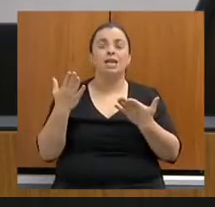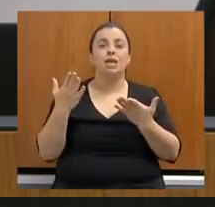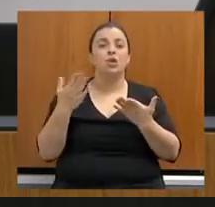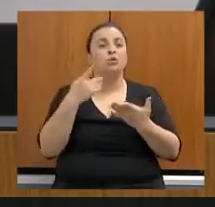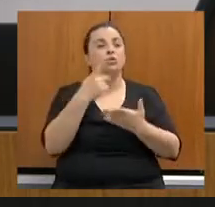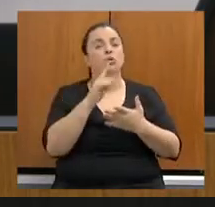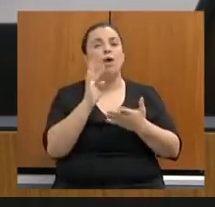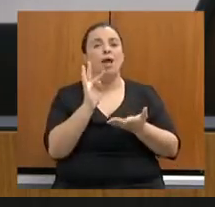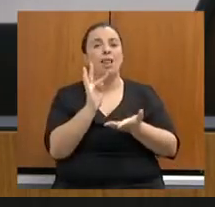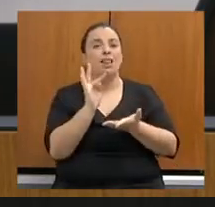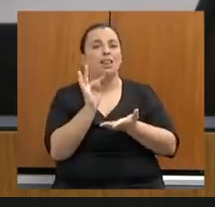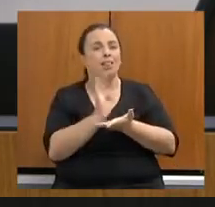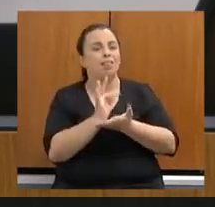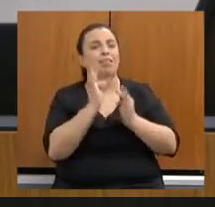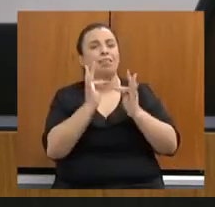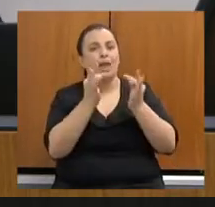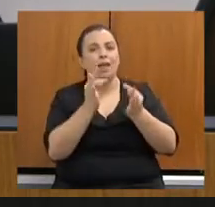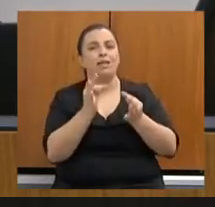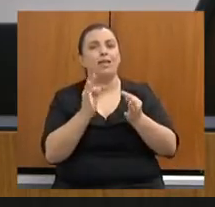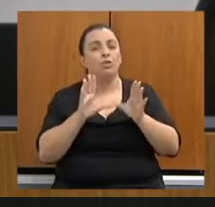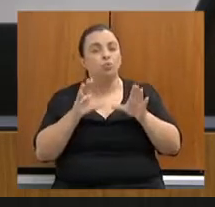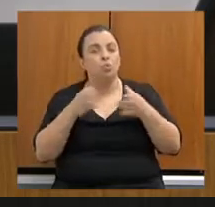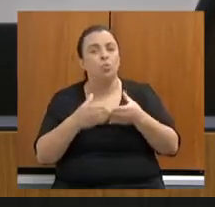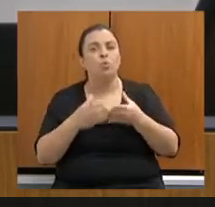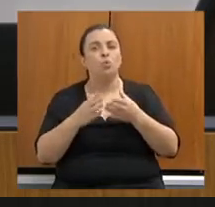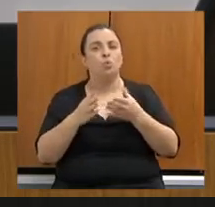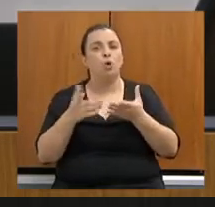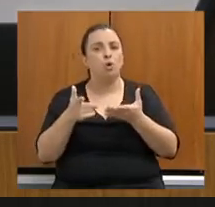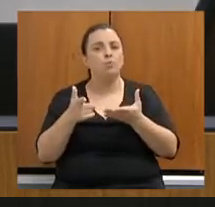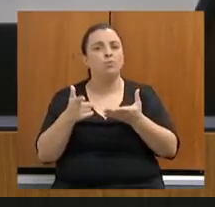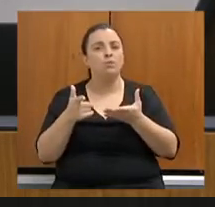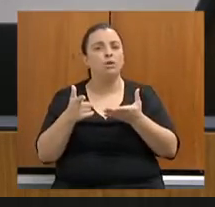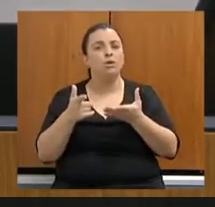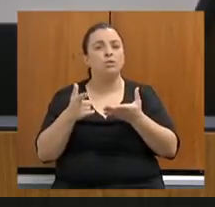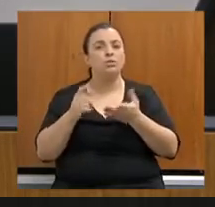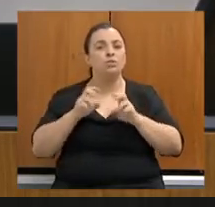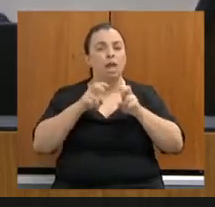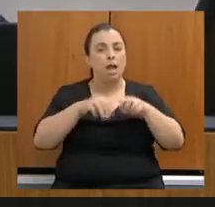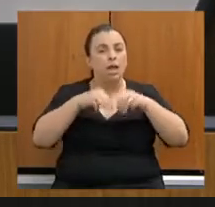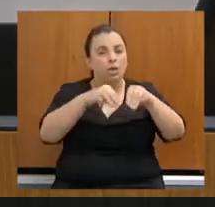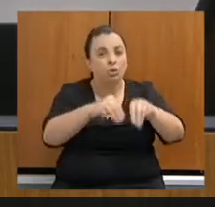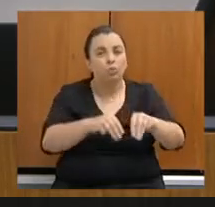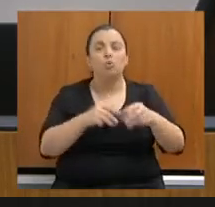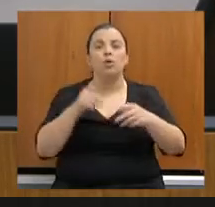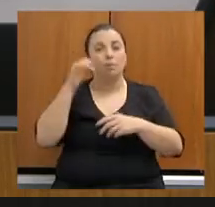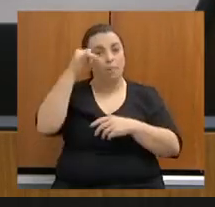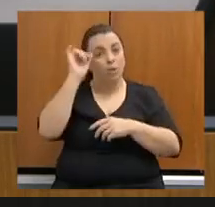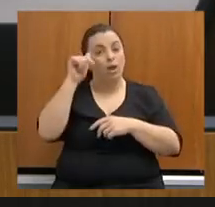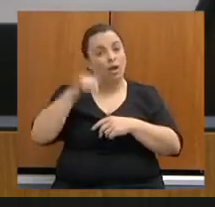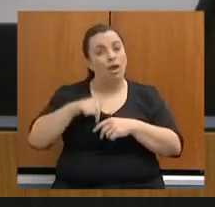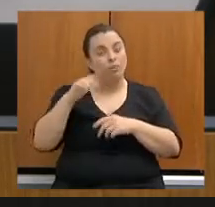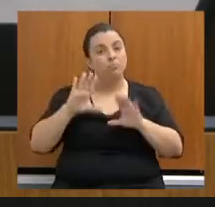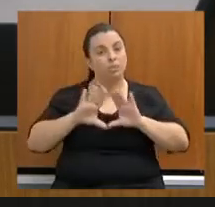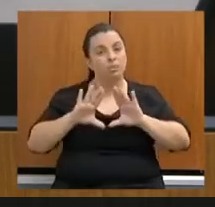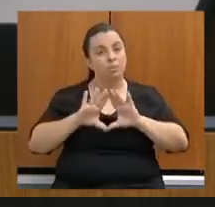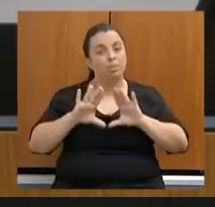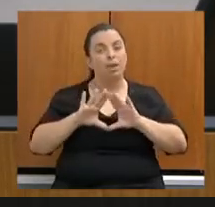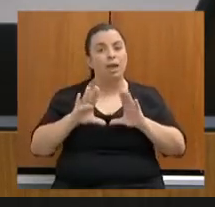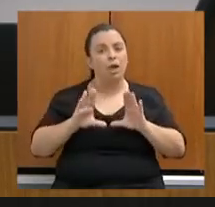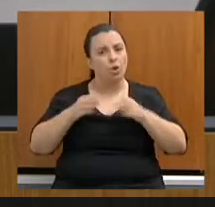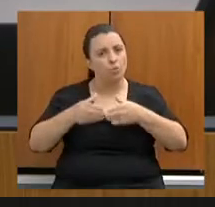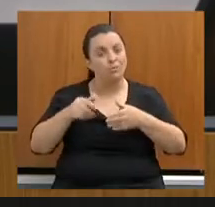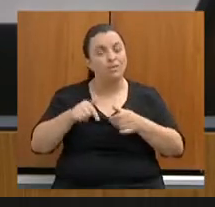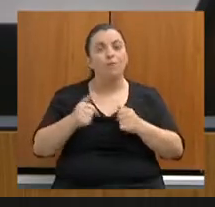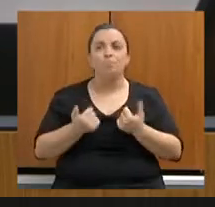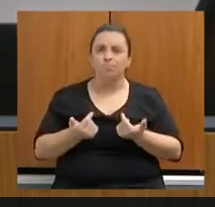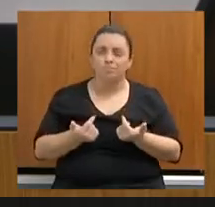senhora que tem reunido com a comissão de Agricultura e Pecuária dessa casa com e as pessoas que estão